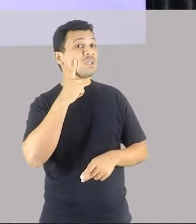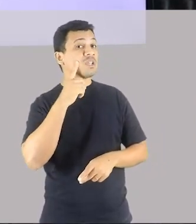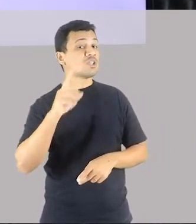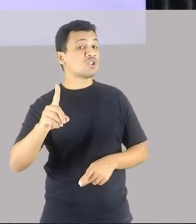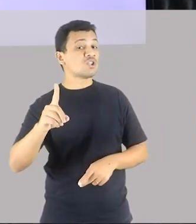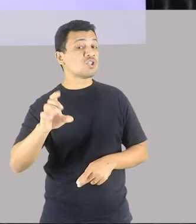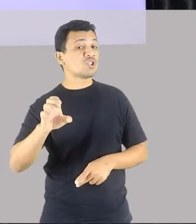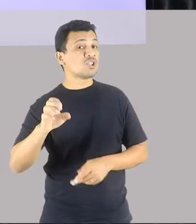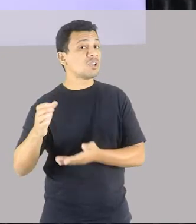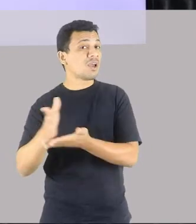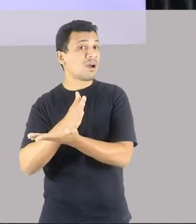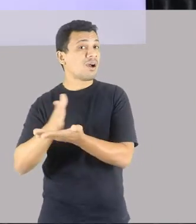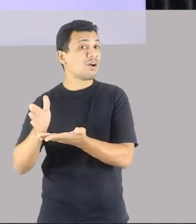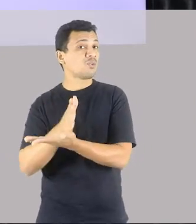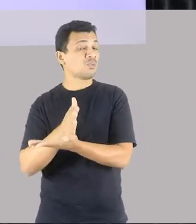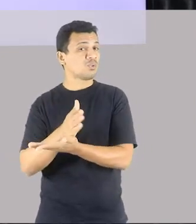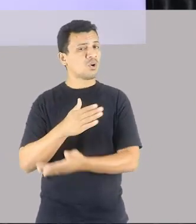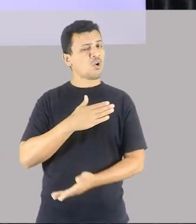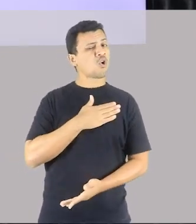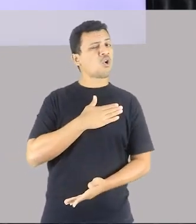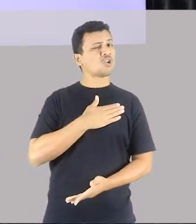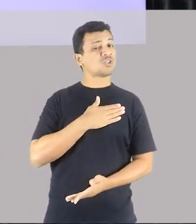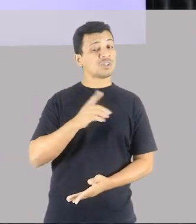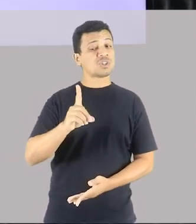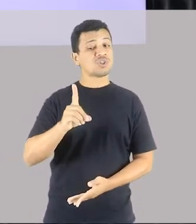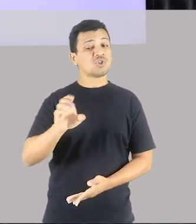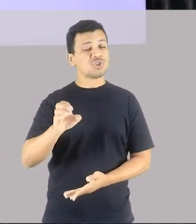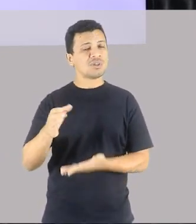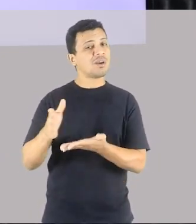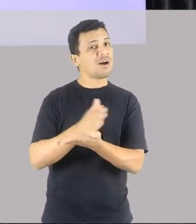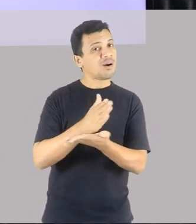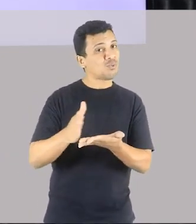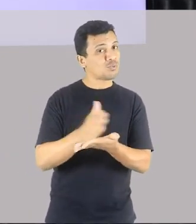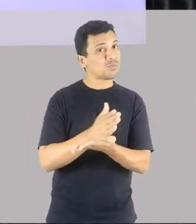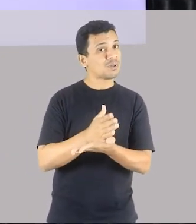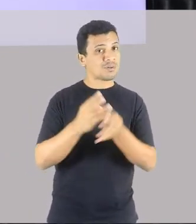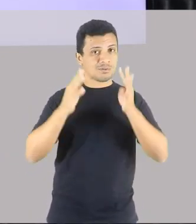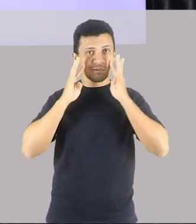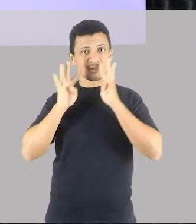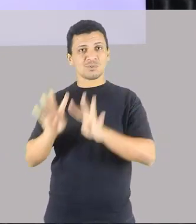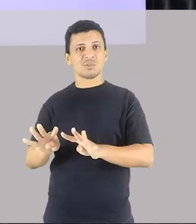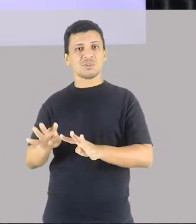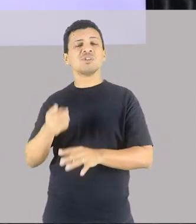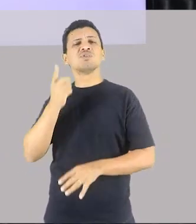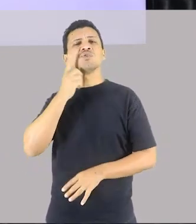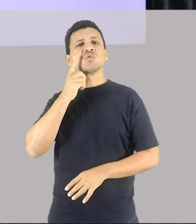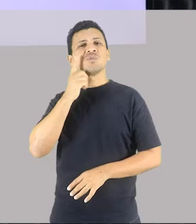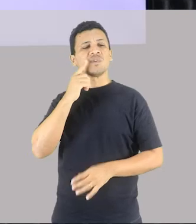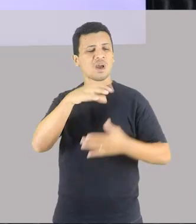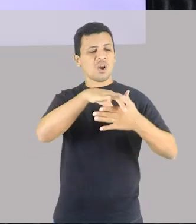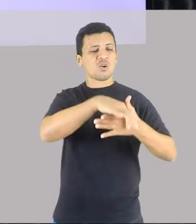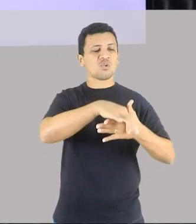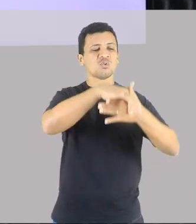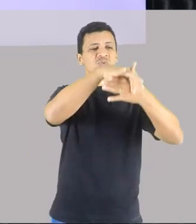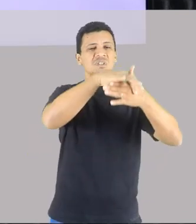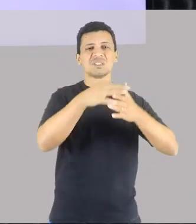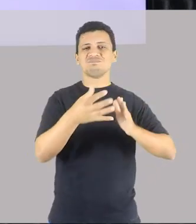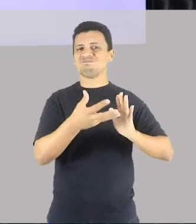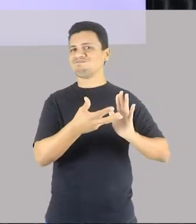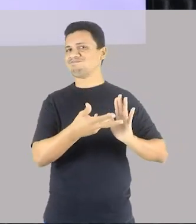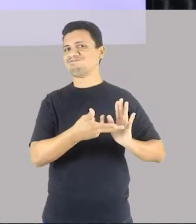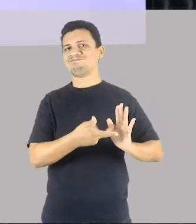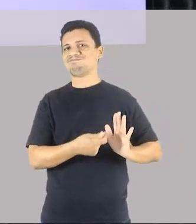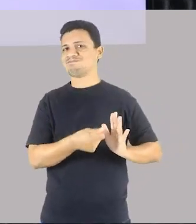gosta, gosta de alguma coisa, certo? Então, atentar para isso. Desconfiaram de que o líder fosse capaz. Uma